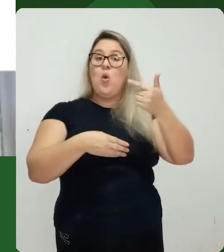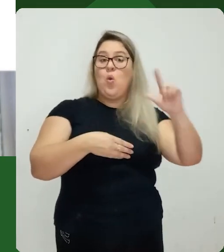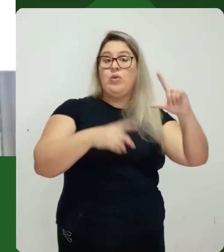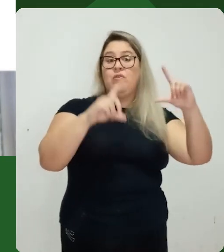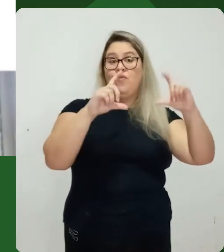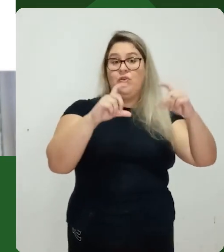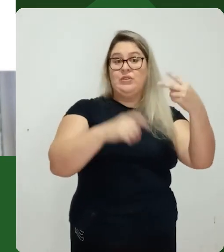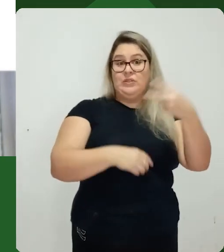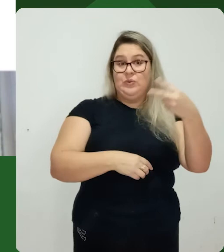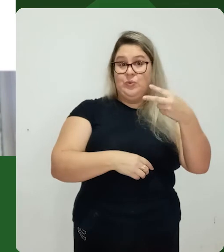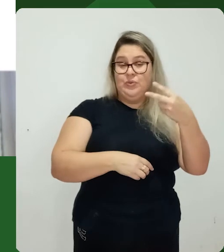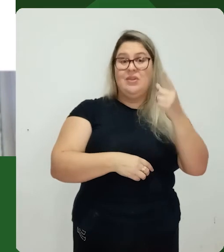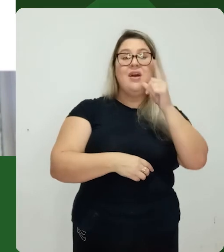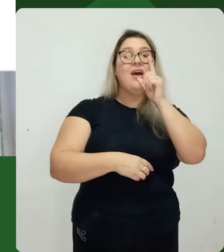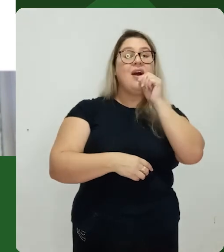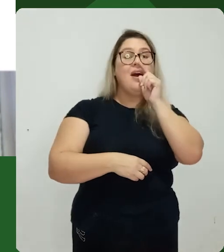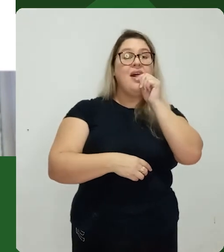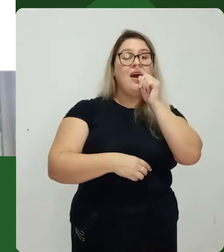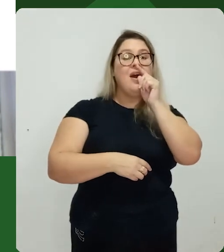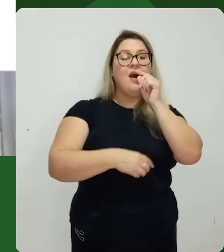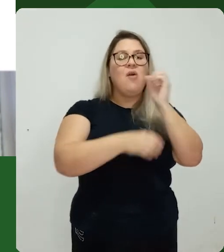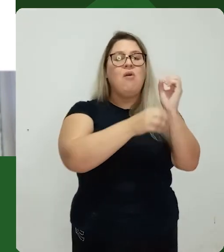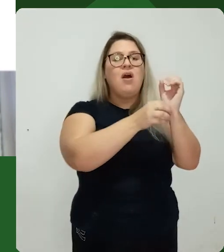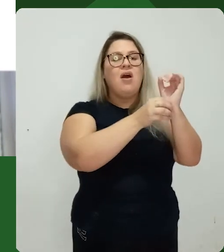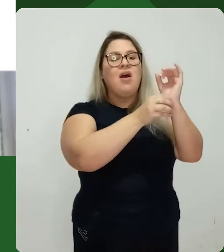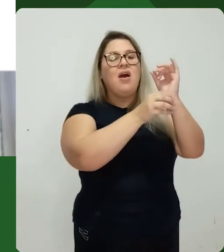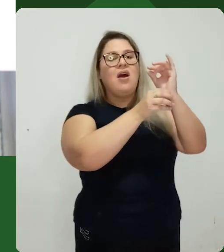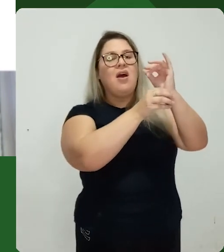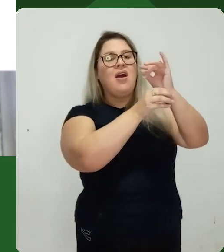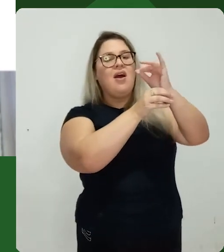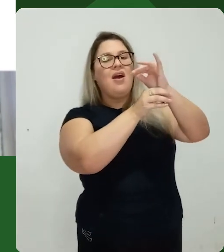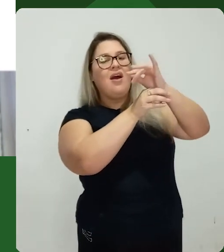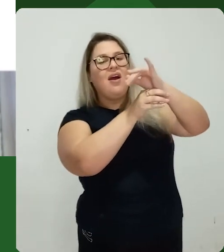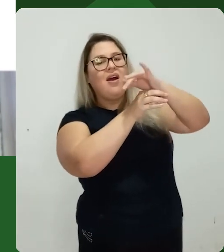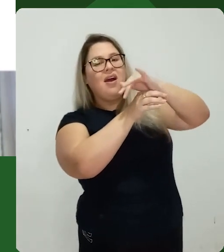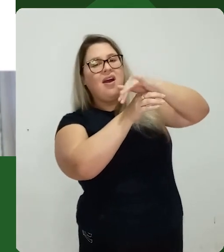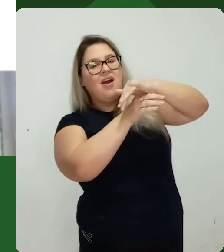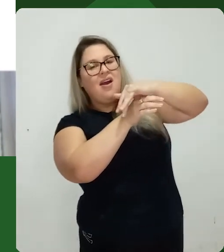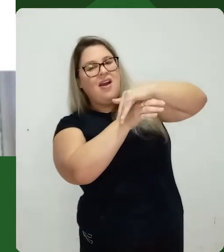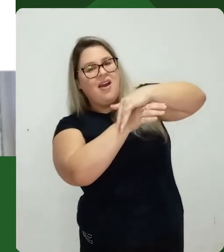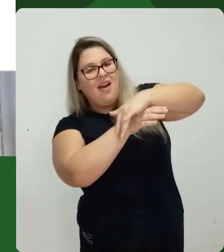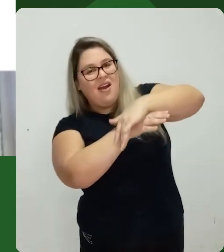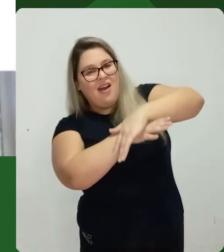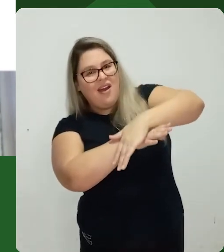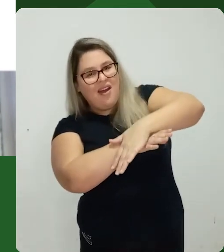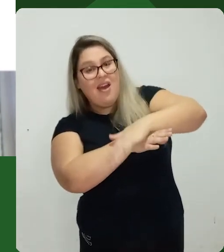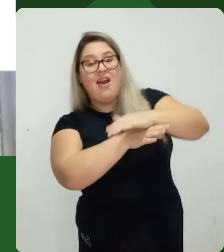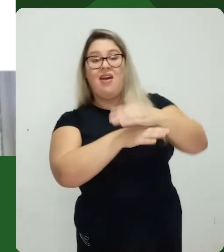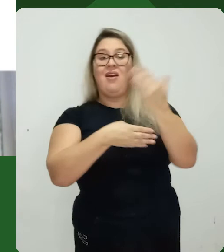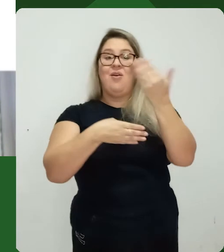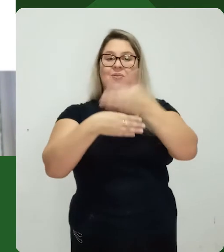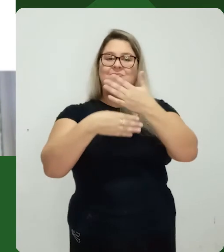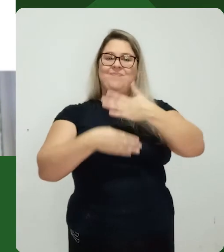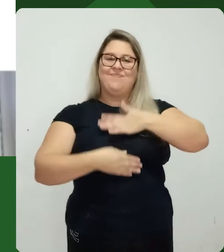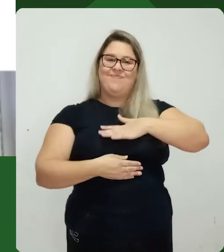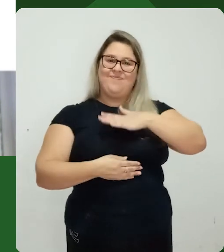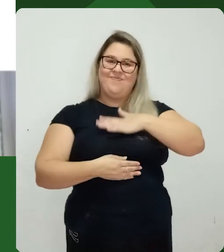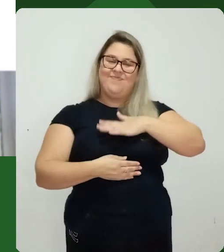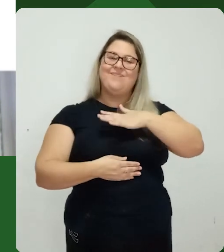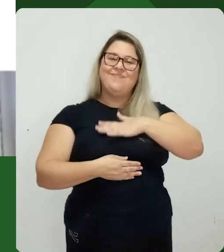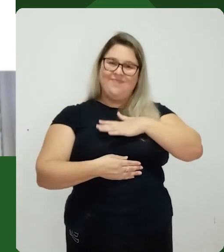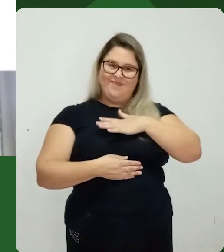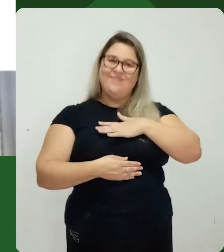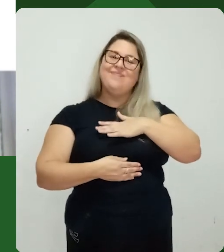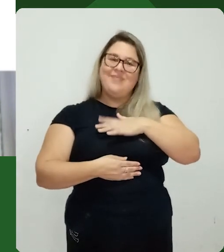parecia congelada, né, foi usado um obturador mais rápido. Nessa outra aqui a gente tinha a ideia da água criando